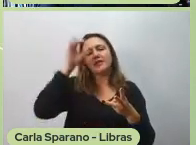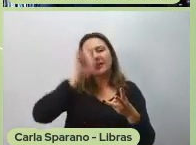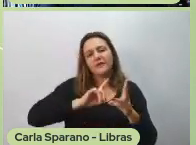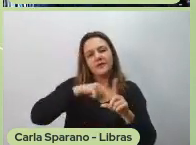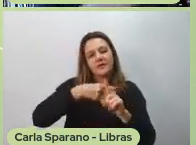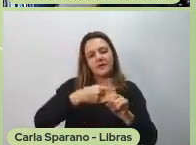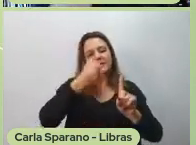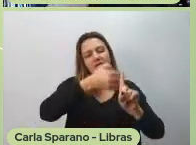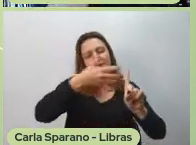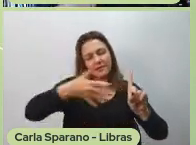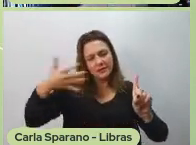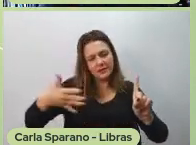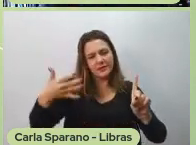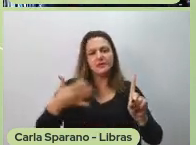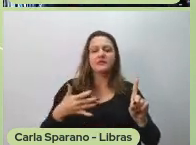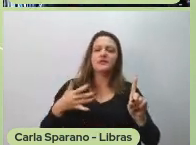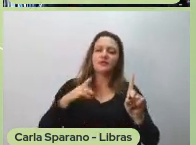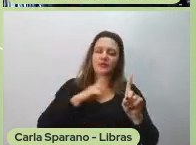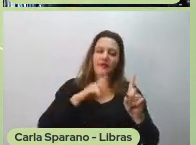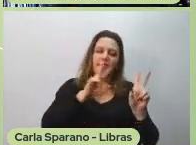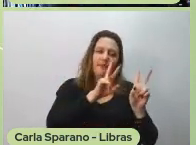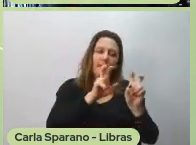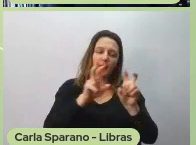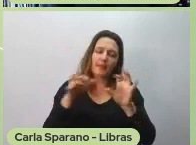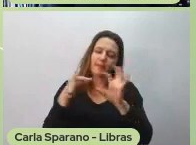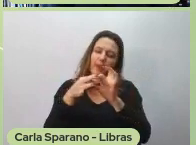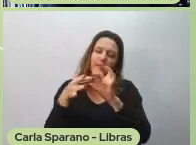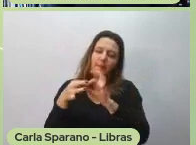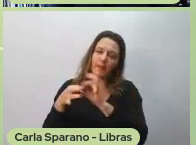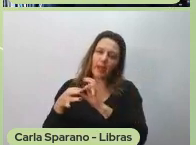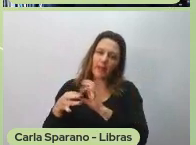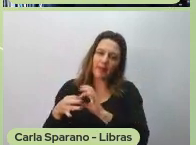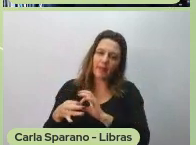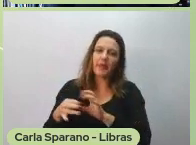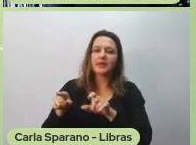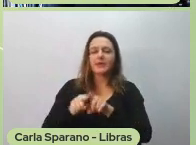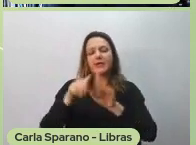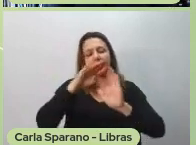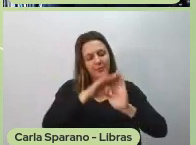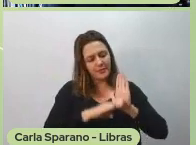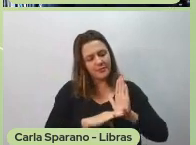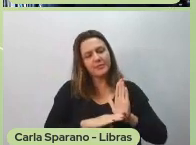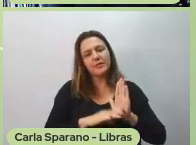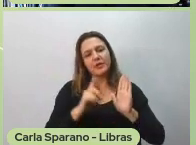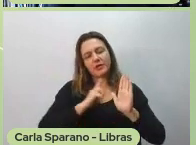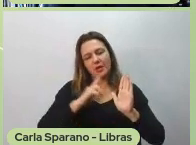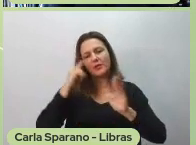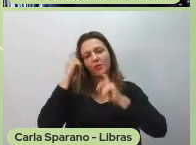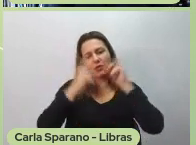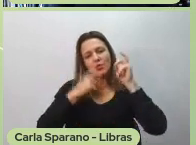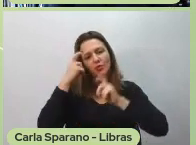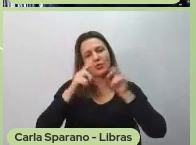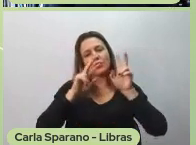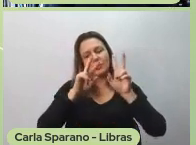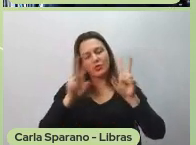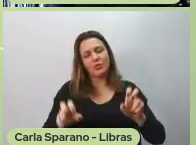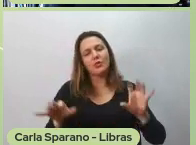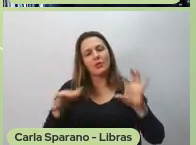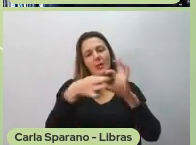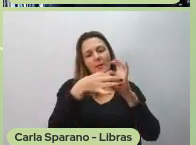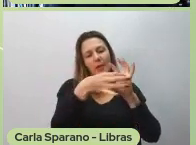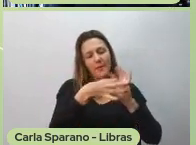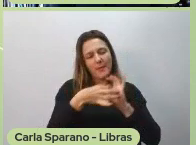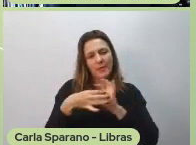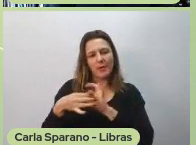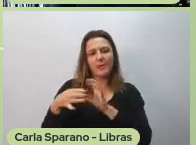Então, essas pautas se conectam, tá? E os nossos programas iniciativas também têm essa preocupação de conectar e de